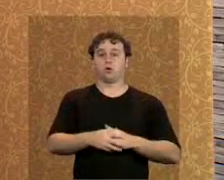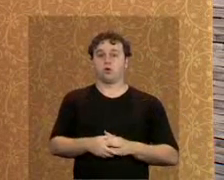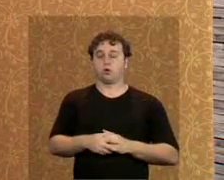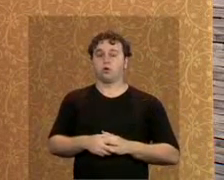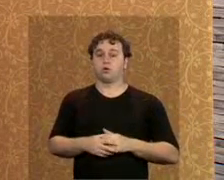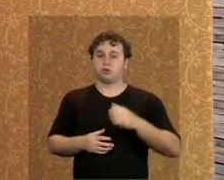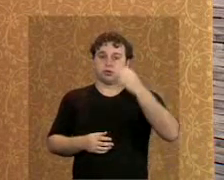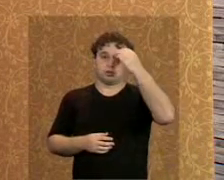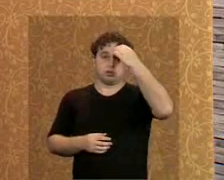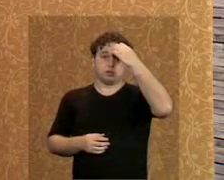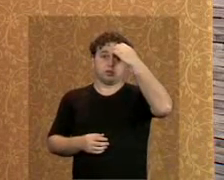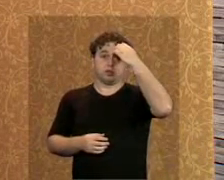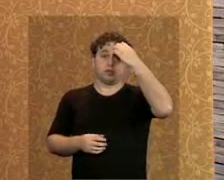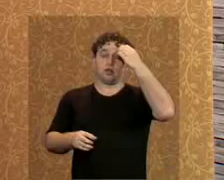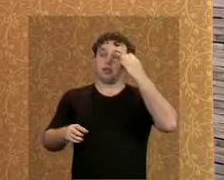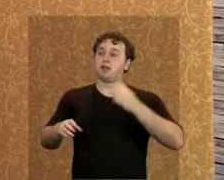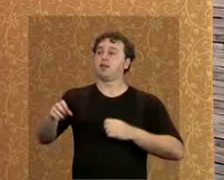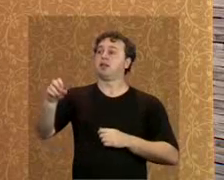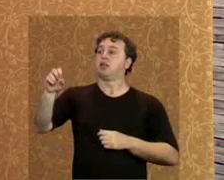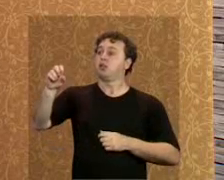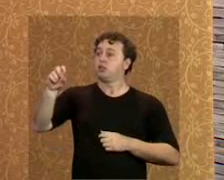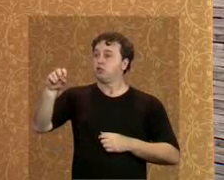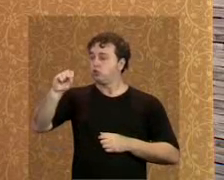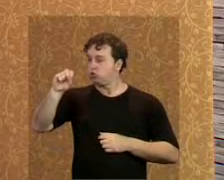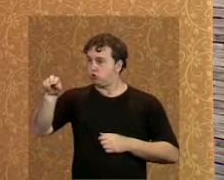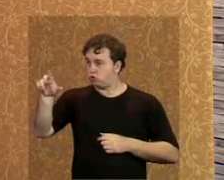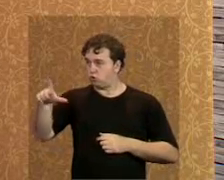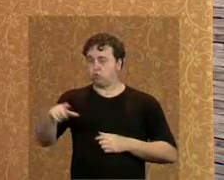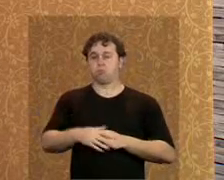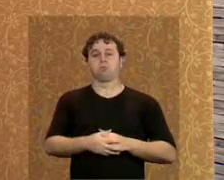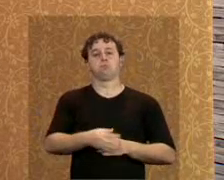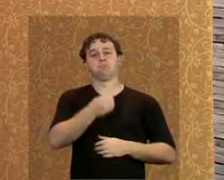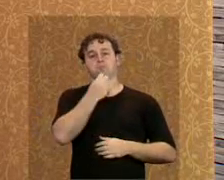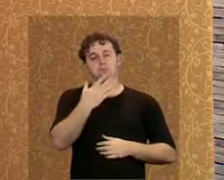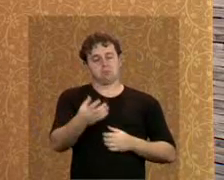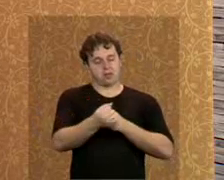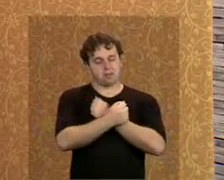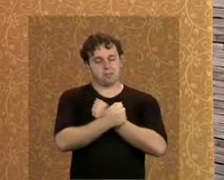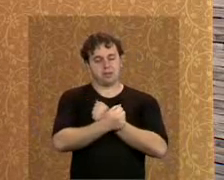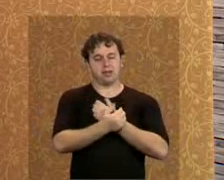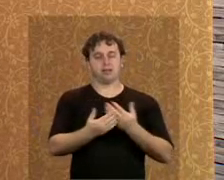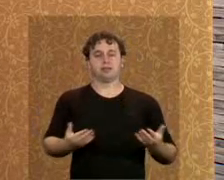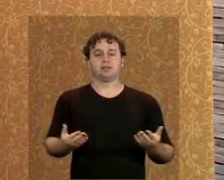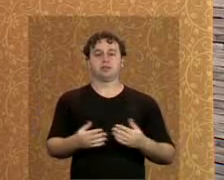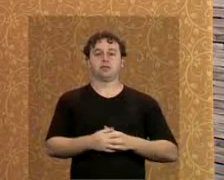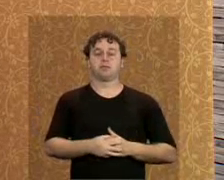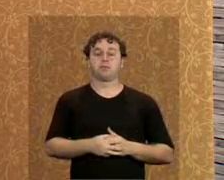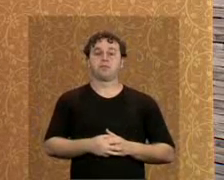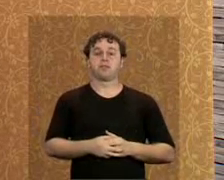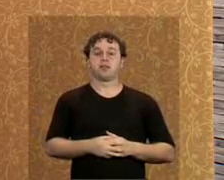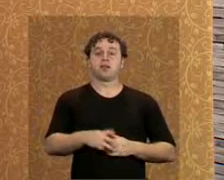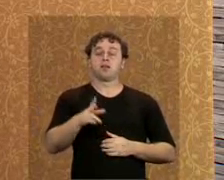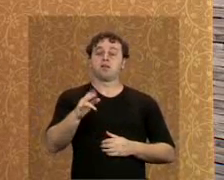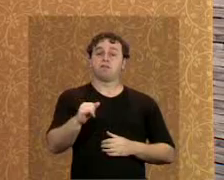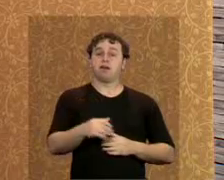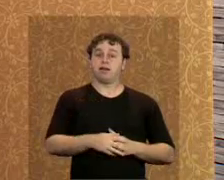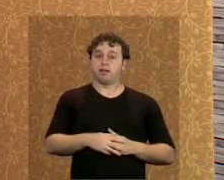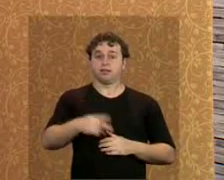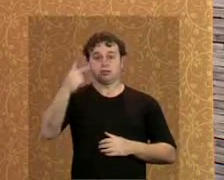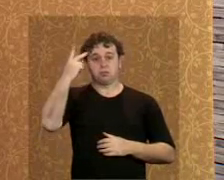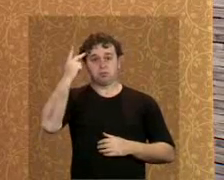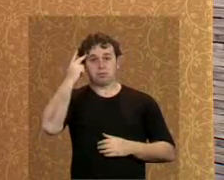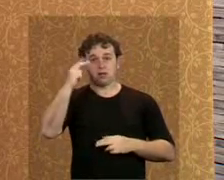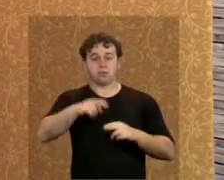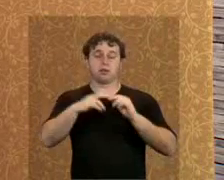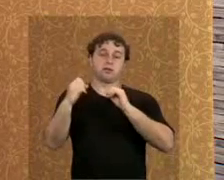de São Paulo, Vila Andrade, Zona Sul. Zona Sul. Um abraço para a nossa amada Zona Sul. Ô Jefferson, e da Zona Sul para o Brasil e o